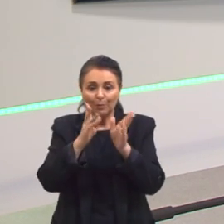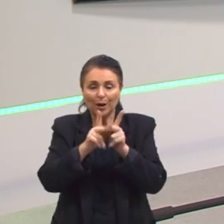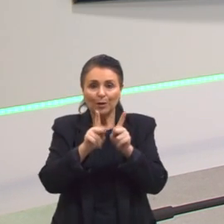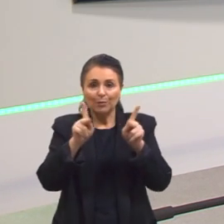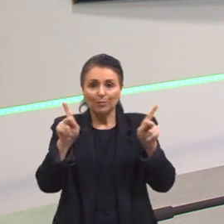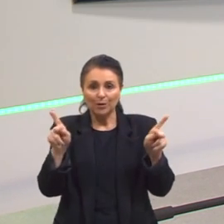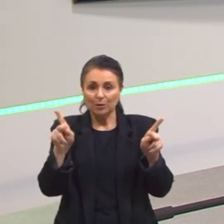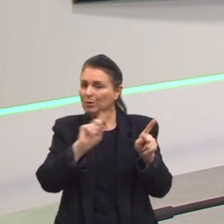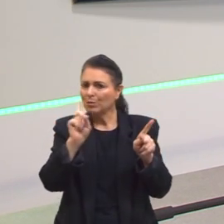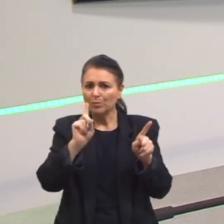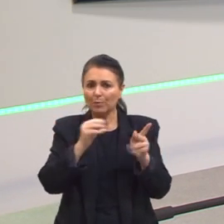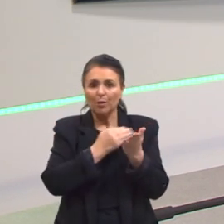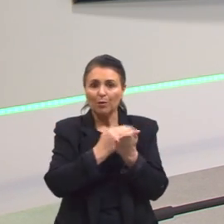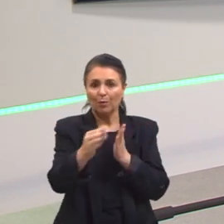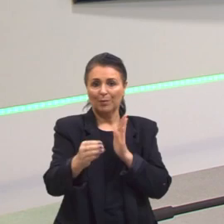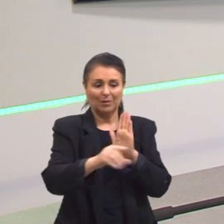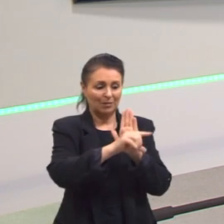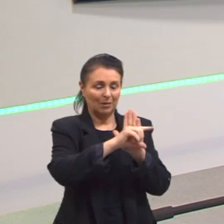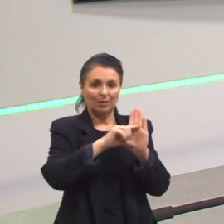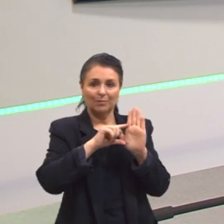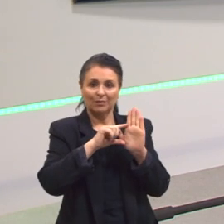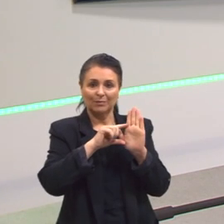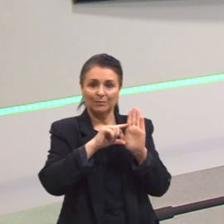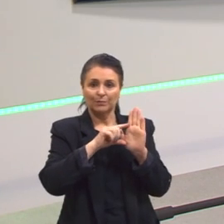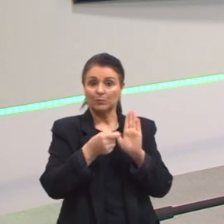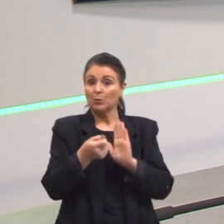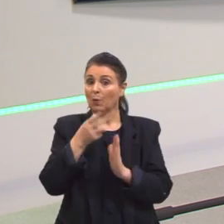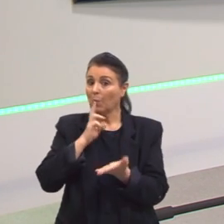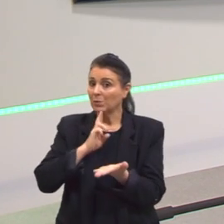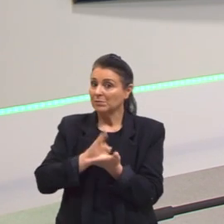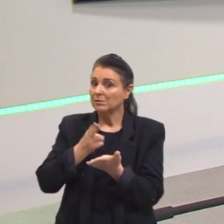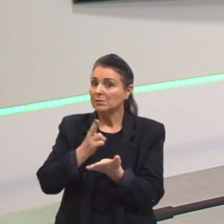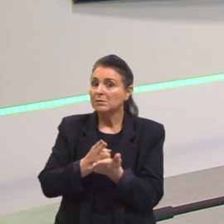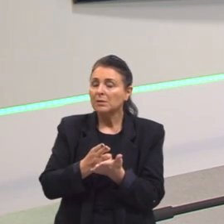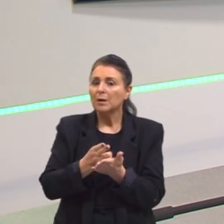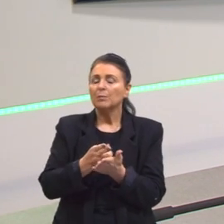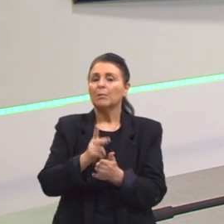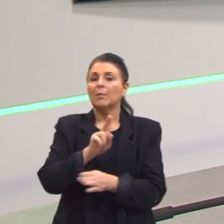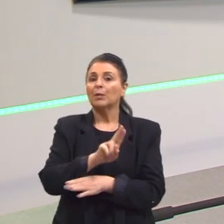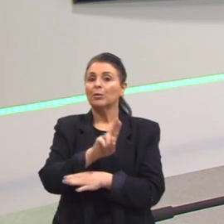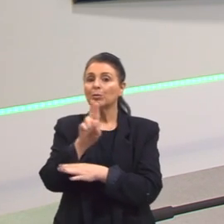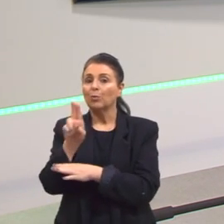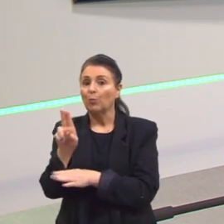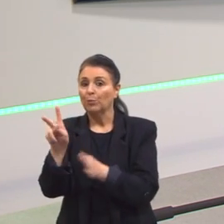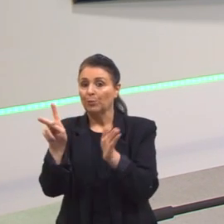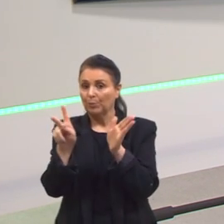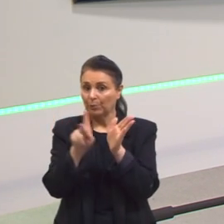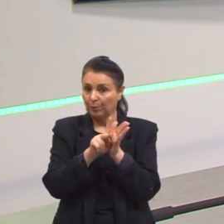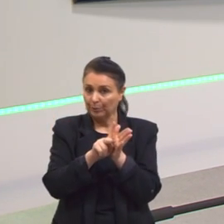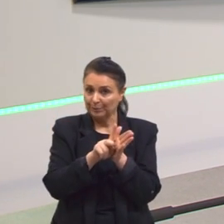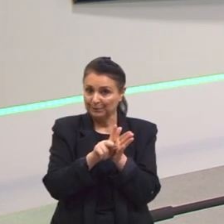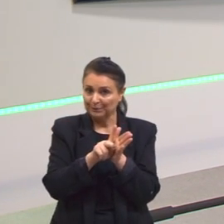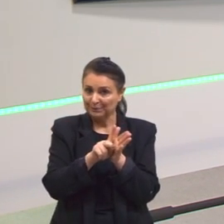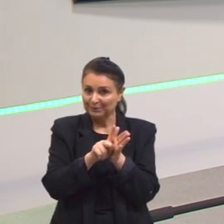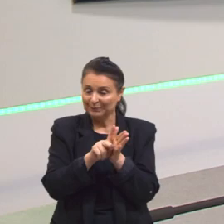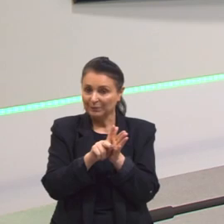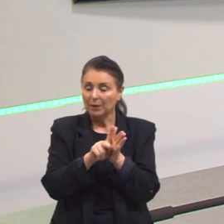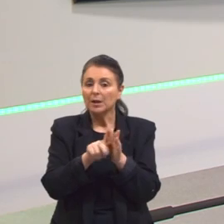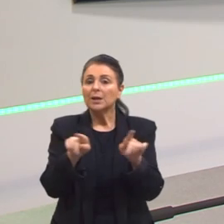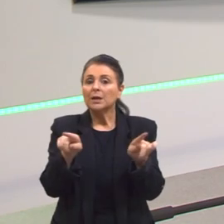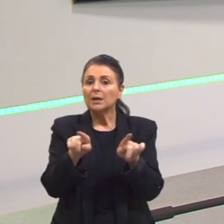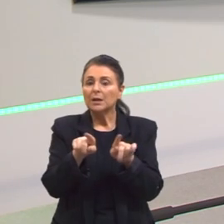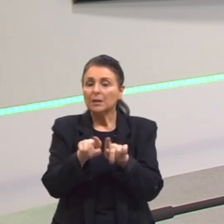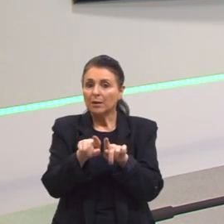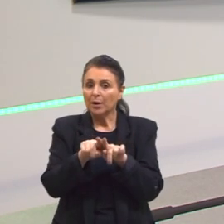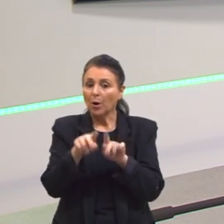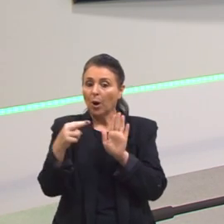para iniciar o parágrafo quase sempre para nomes próprios E aí tu tem que te